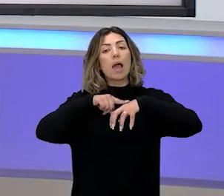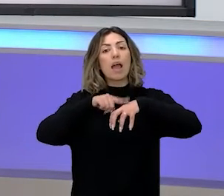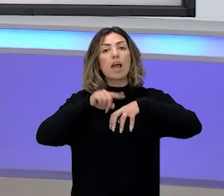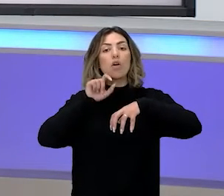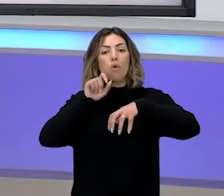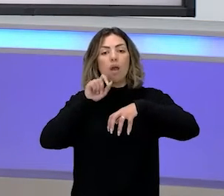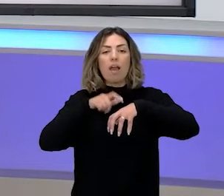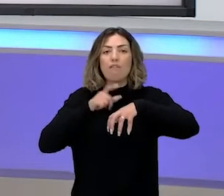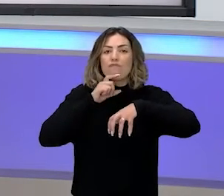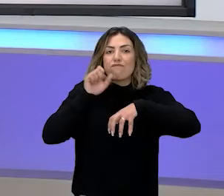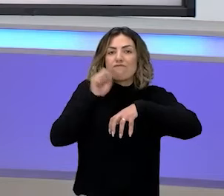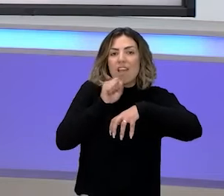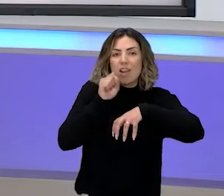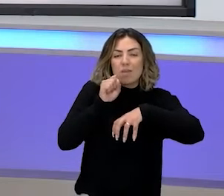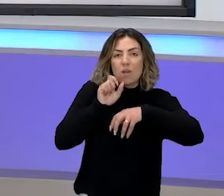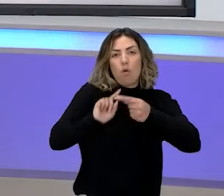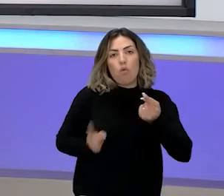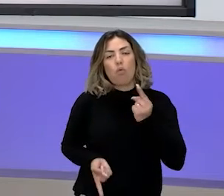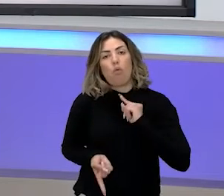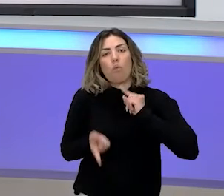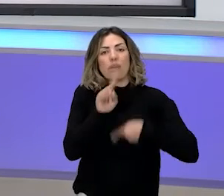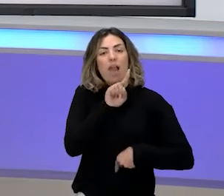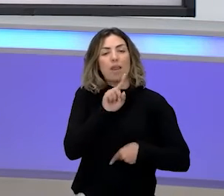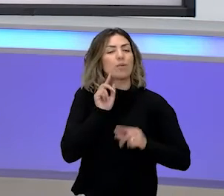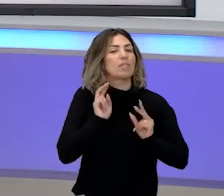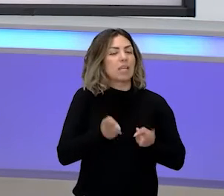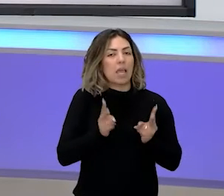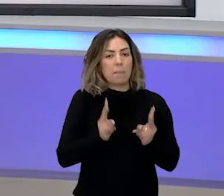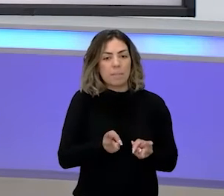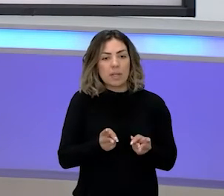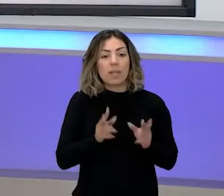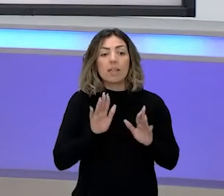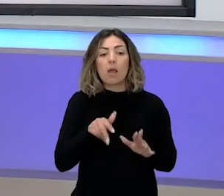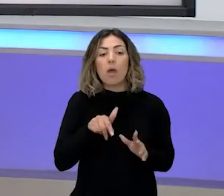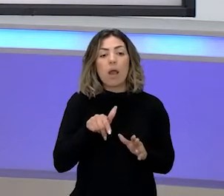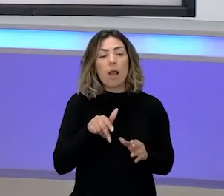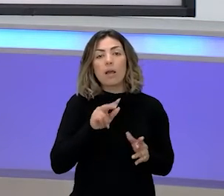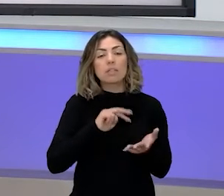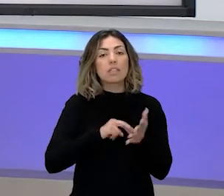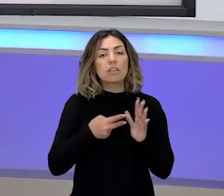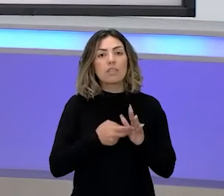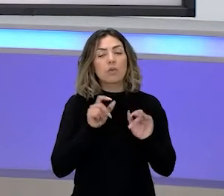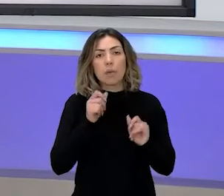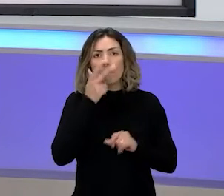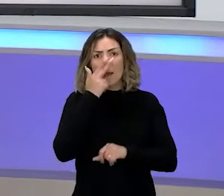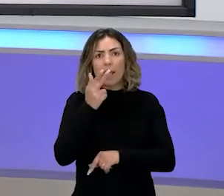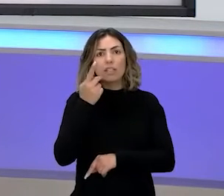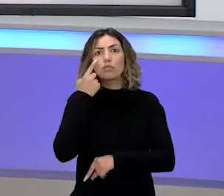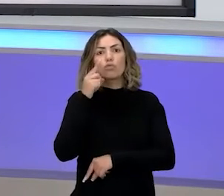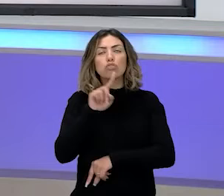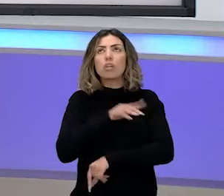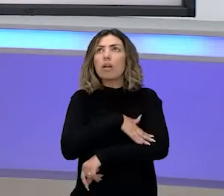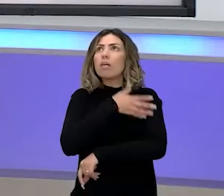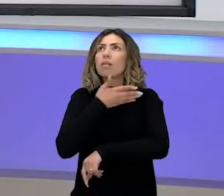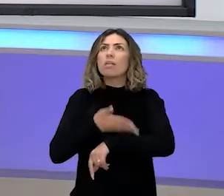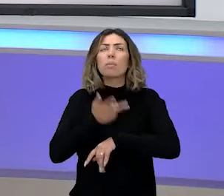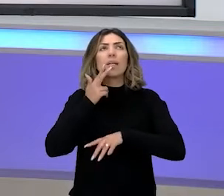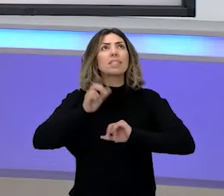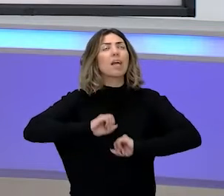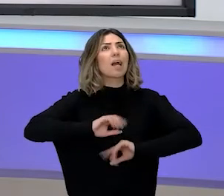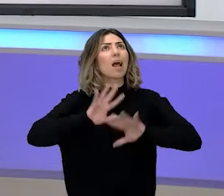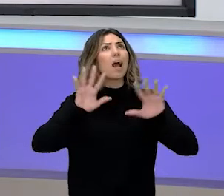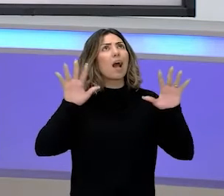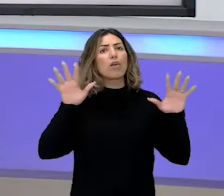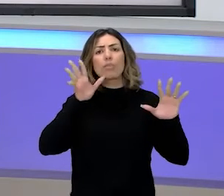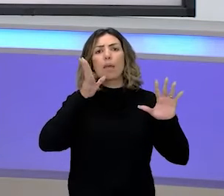ser o solstício de inverno. Neste dia, o dia ele é maior de todos. O período de luz do dia ele é